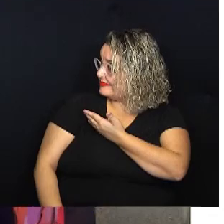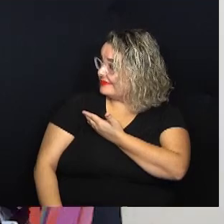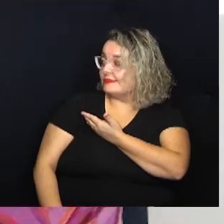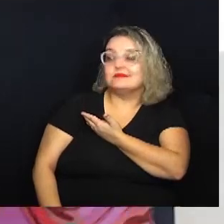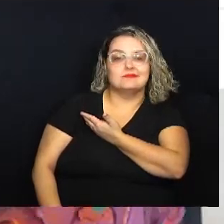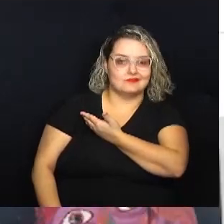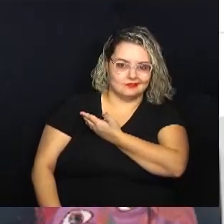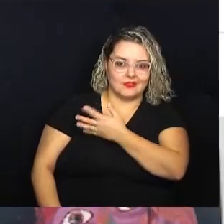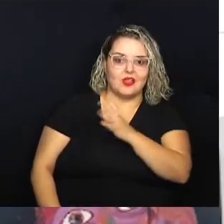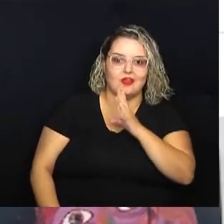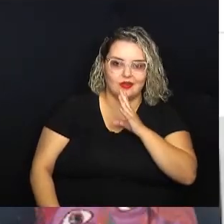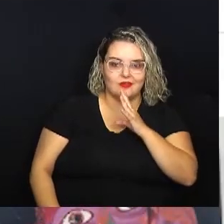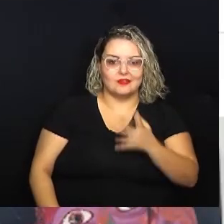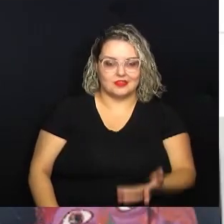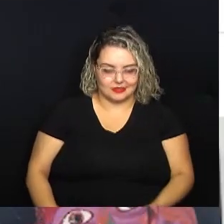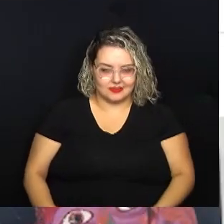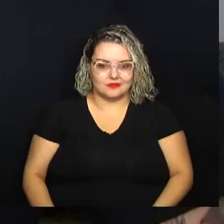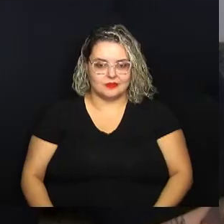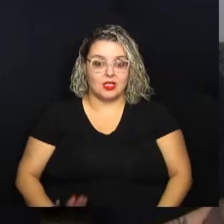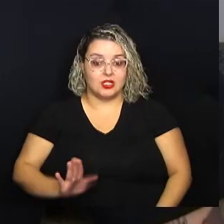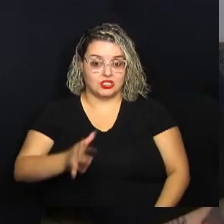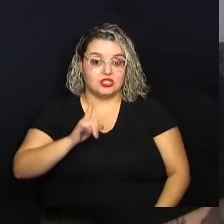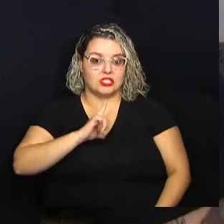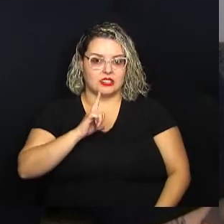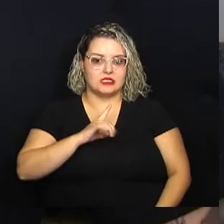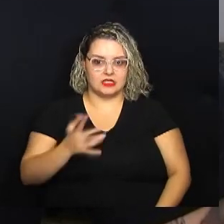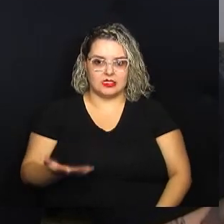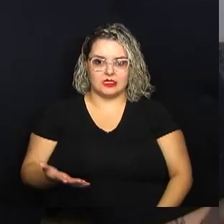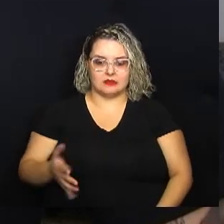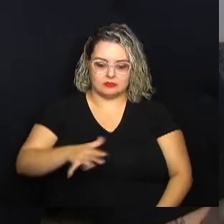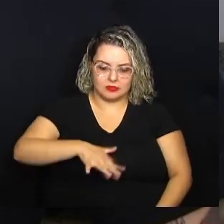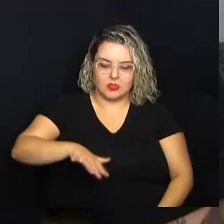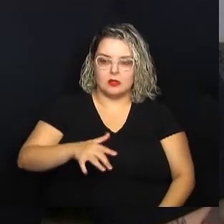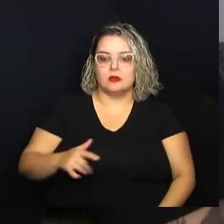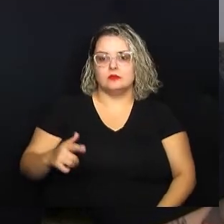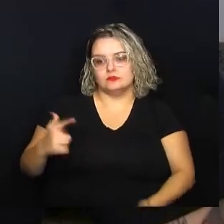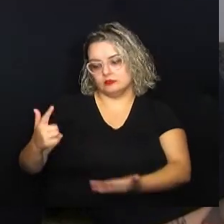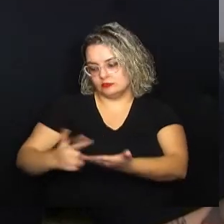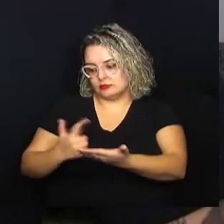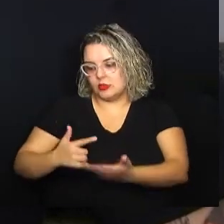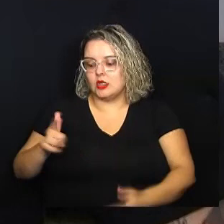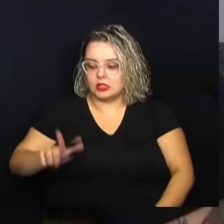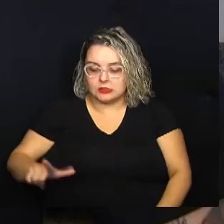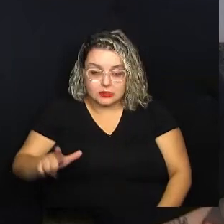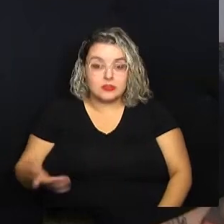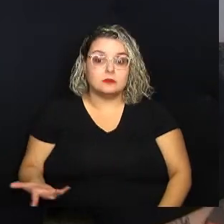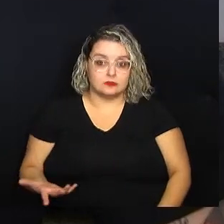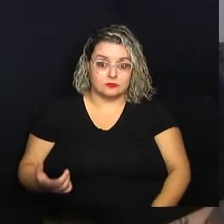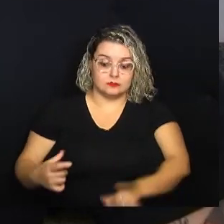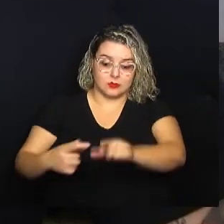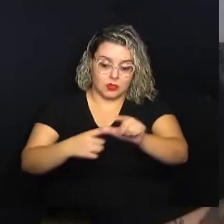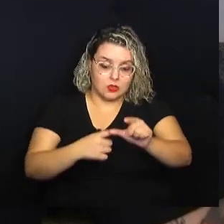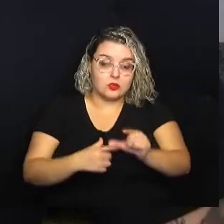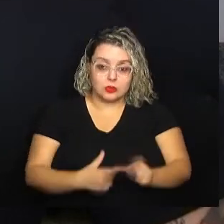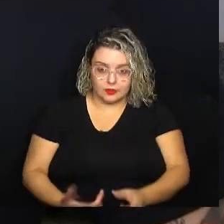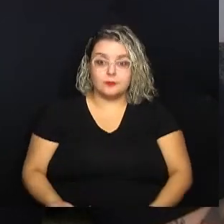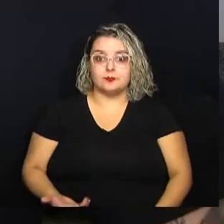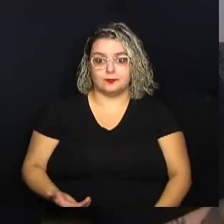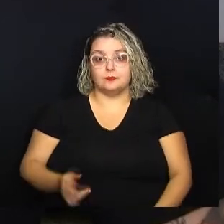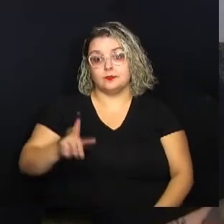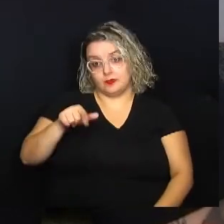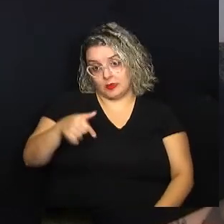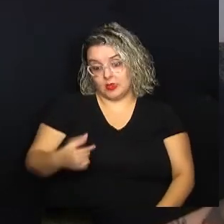é conhecido como Batata sem umbigo. Já existe essa parte da literatura que é o Graphic Medicine, que são quadrinhos em